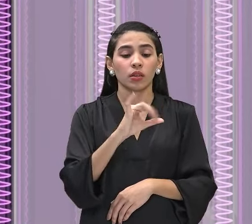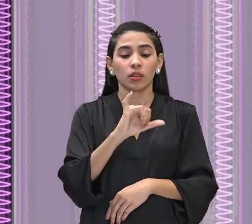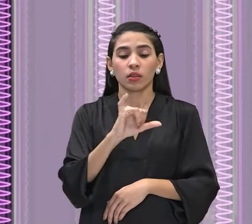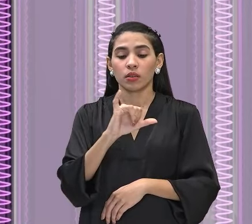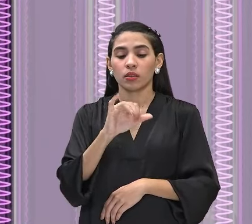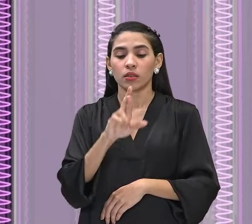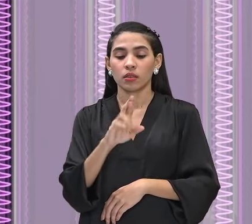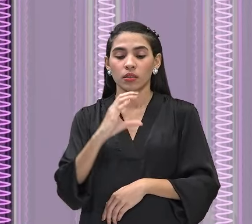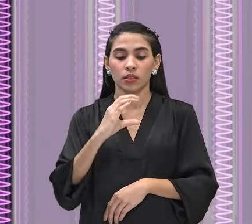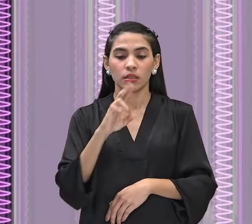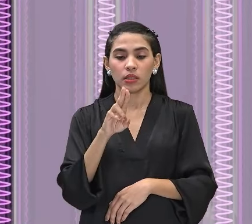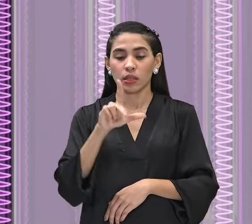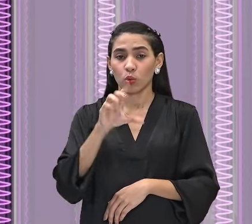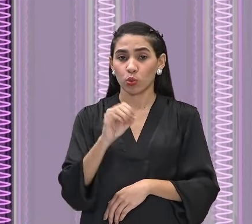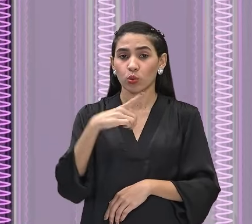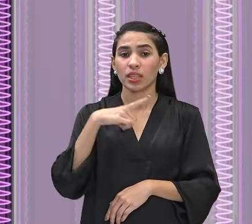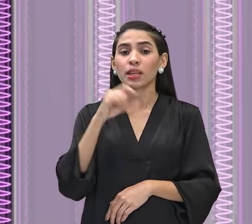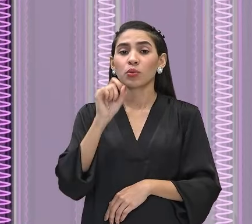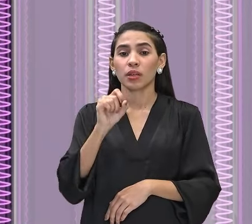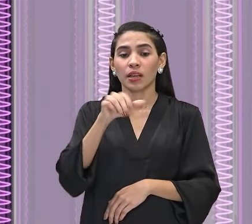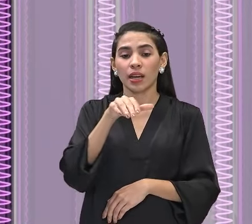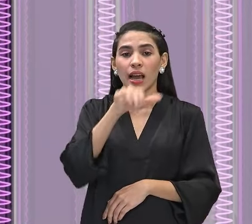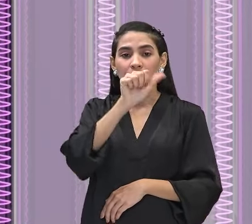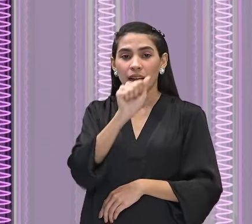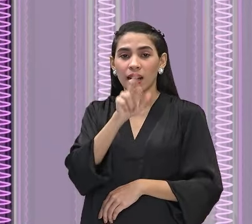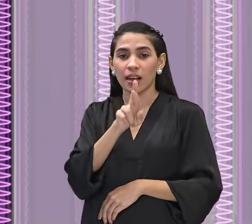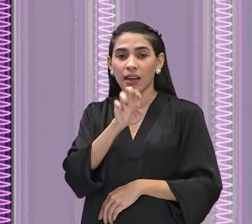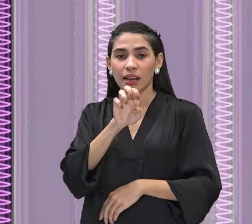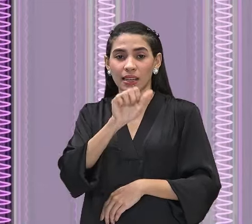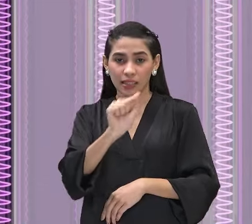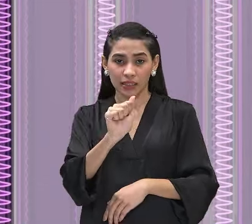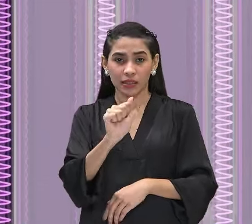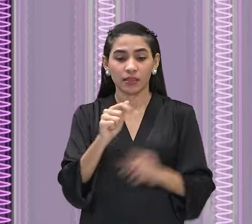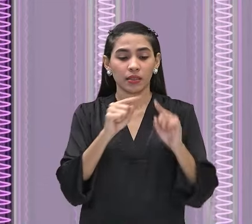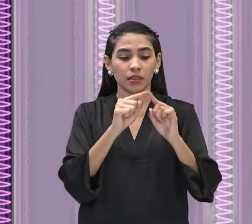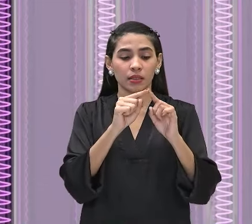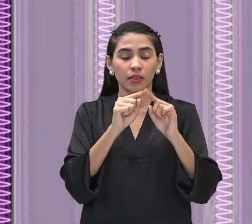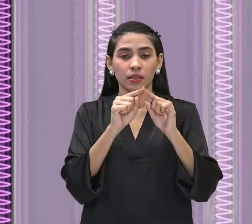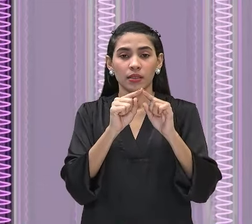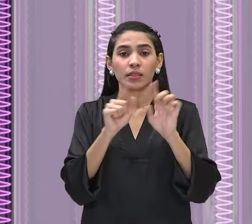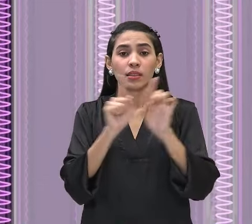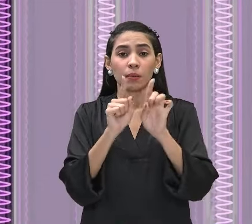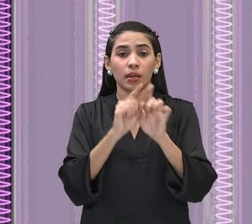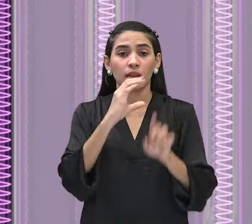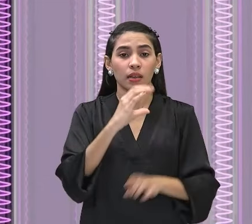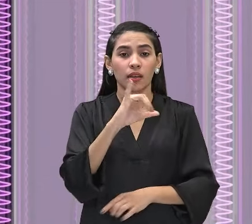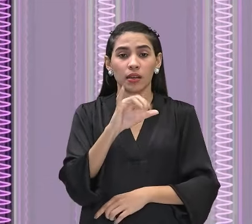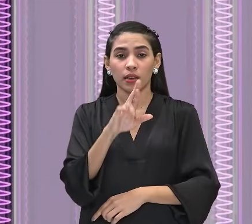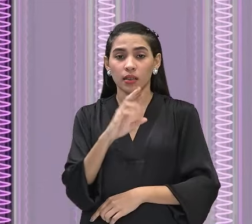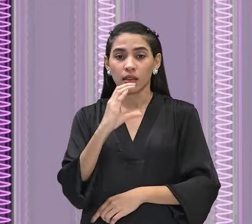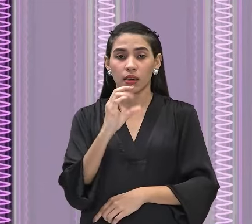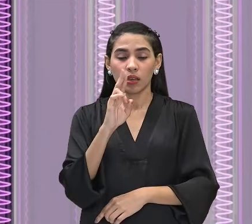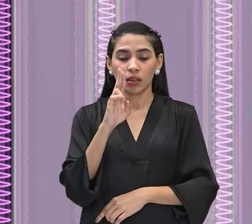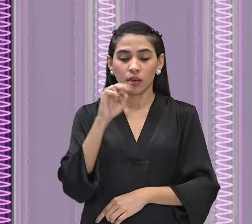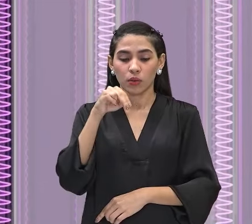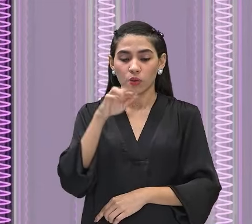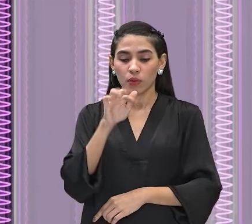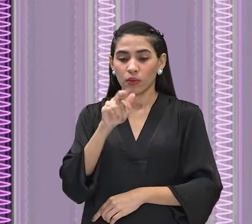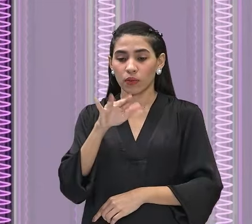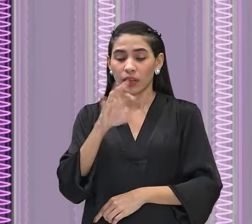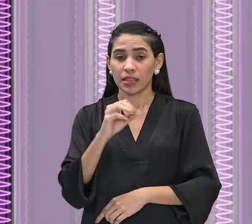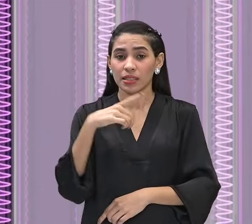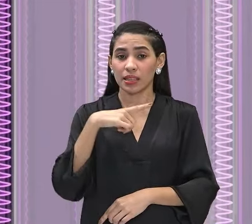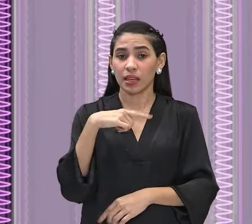ele possui área a circunferência possui comprimento Então vamos